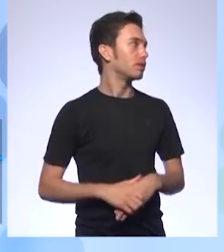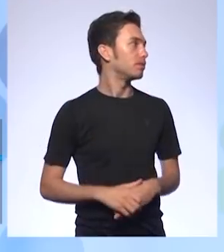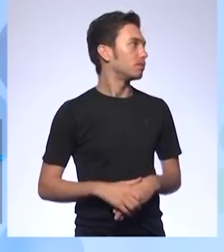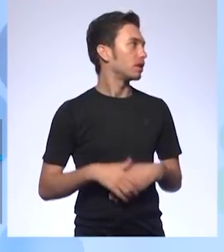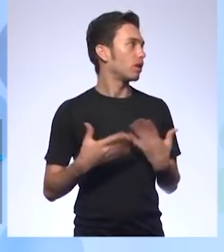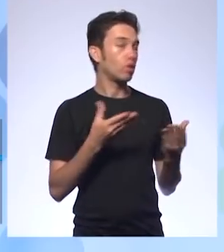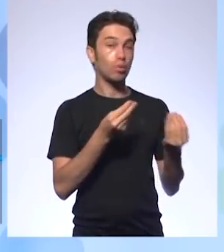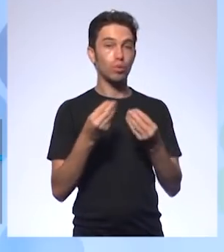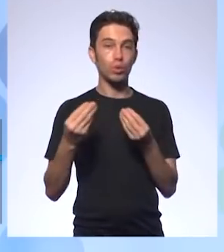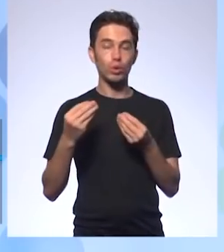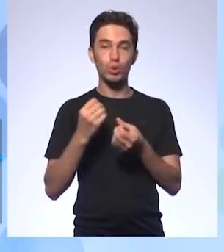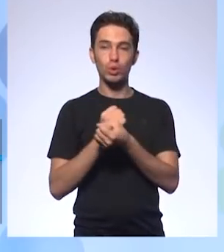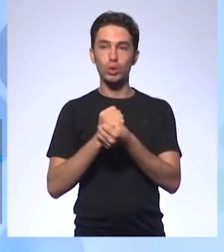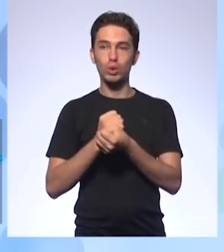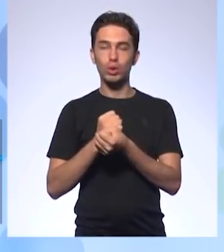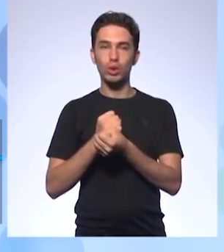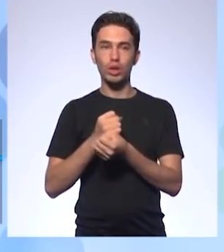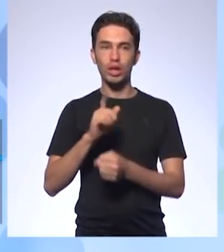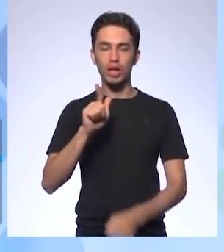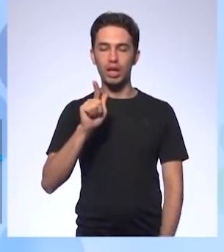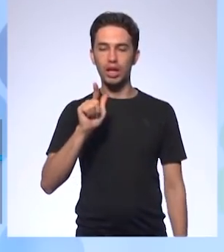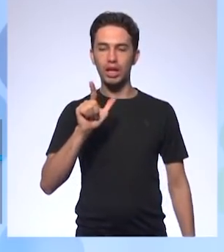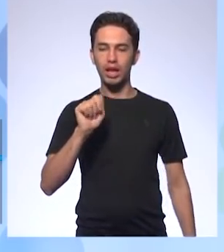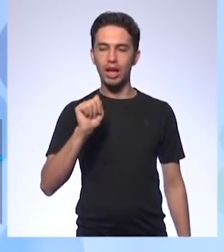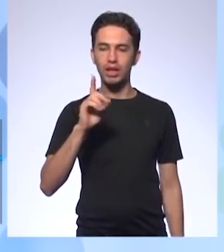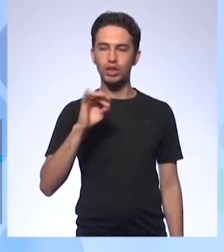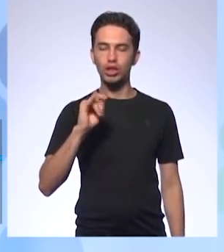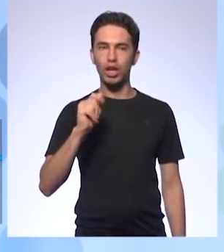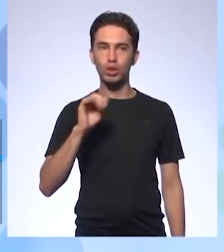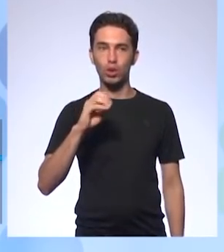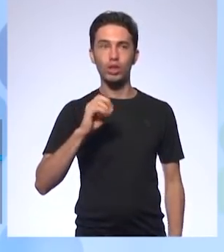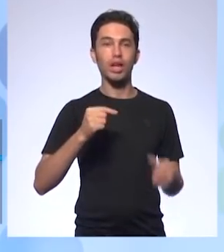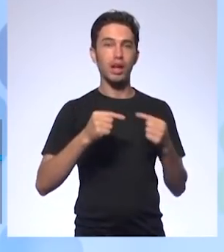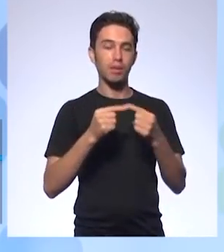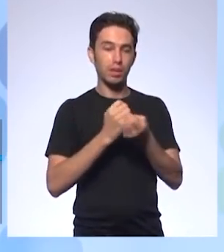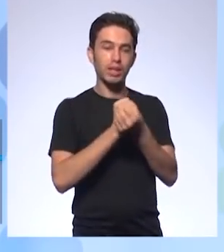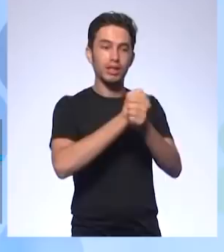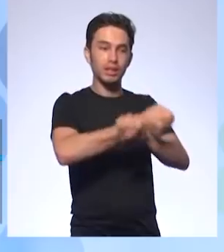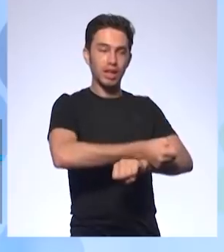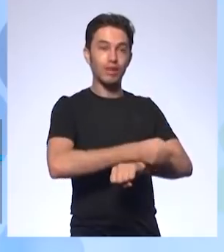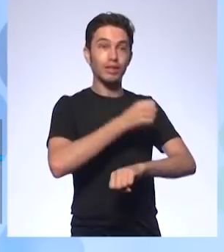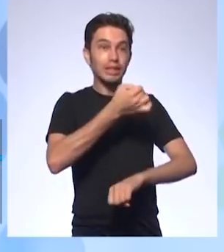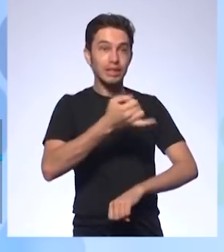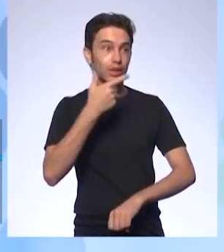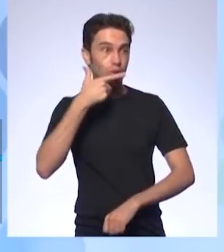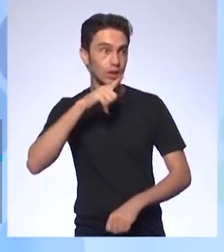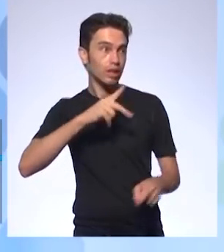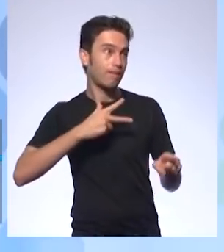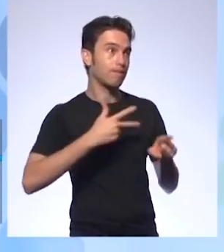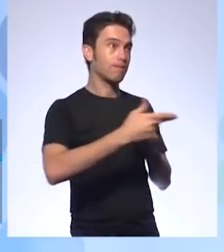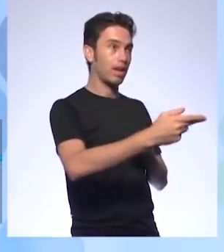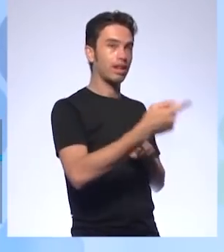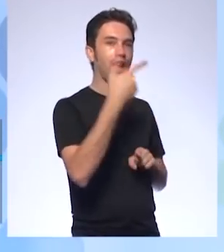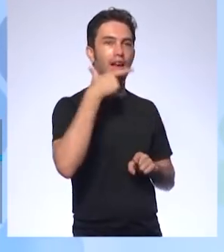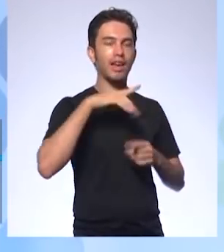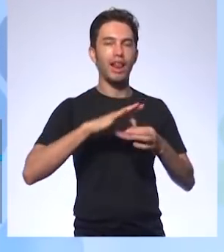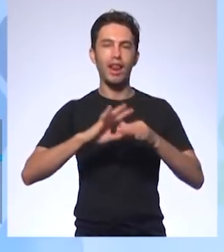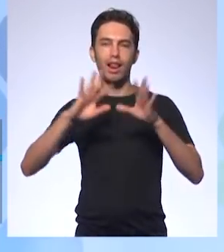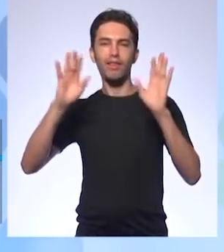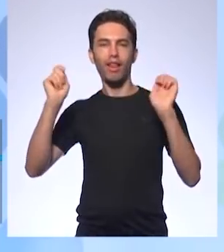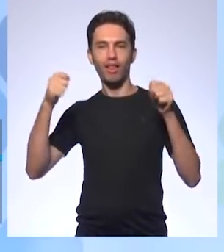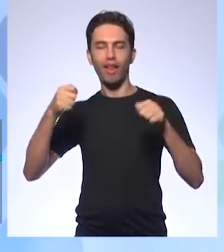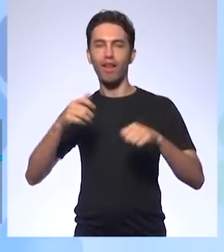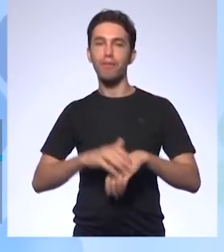eram escravos e, se ganhassem a luta, poderiam se tornar livres. Professora Esther, perfeito. Professora